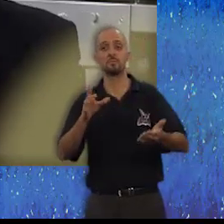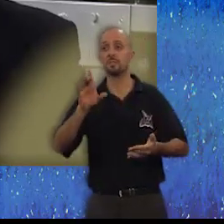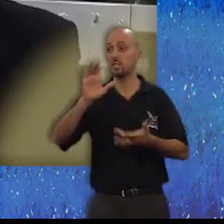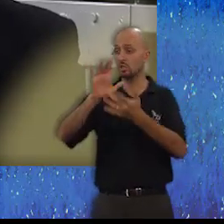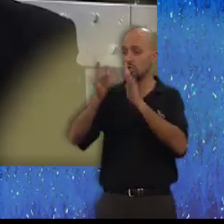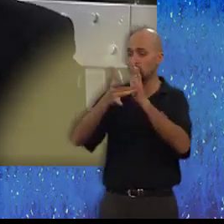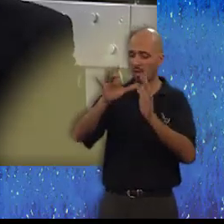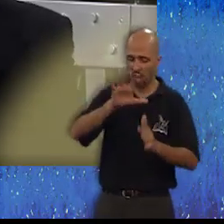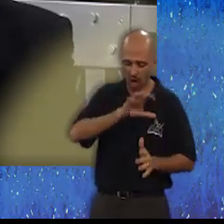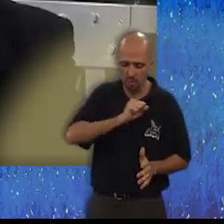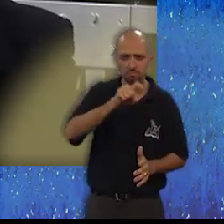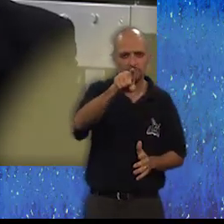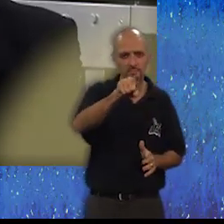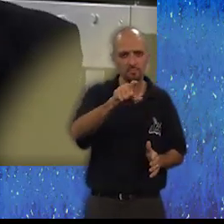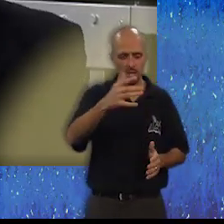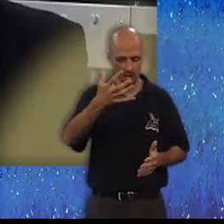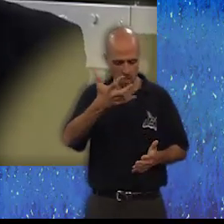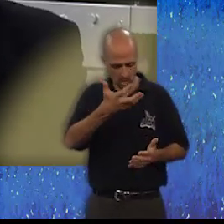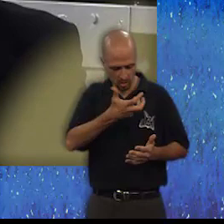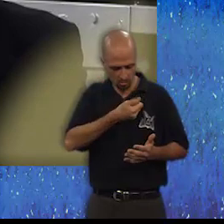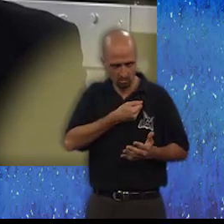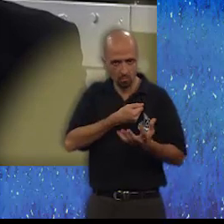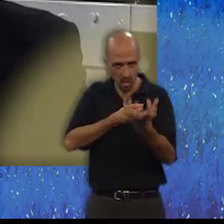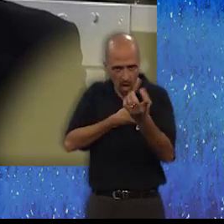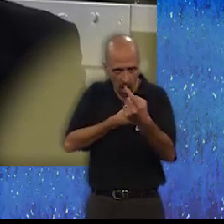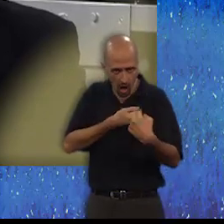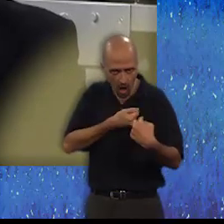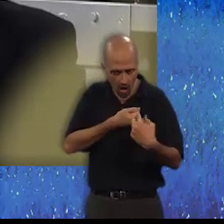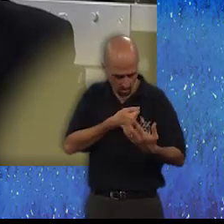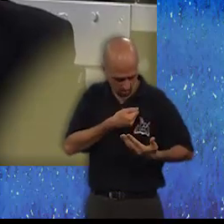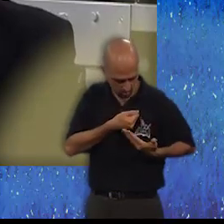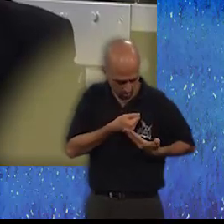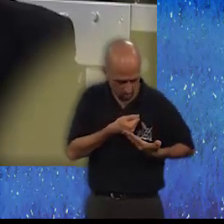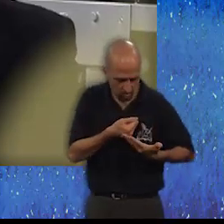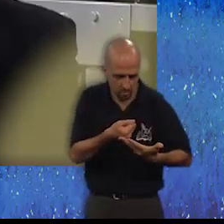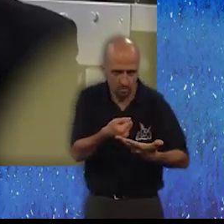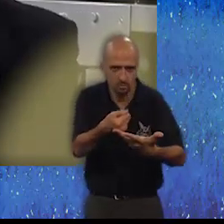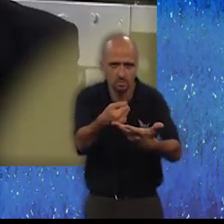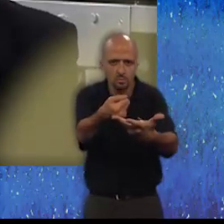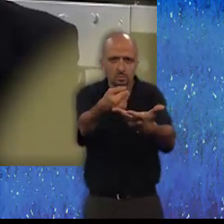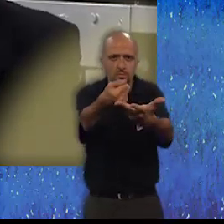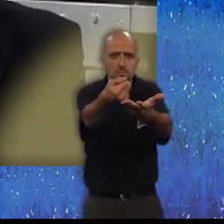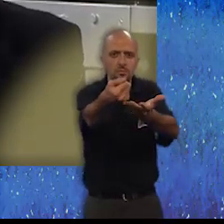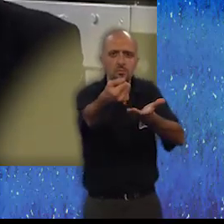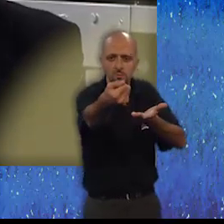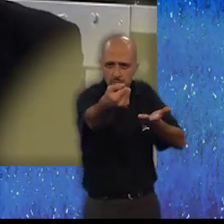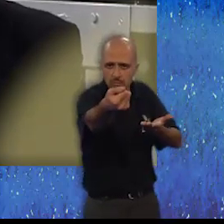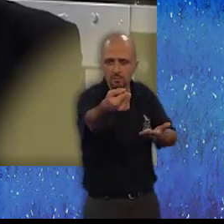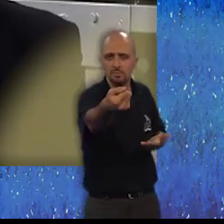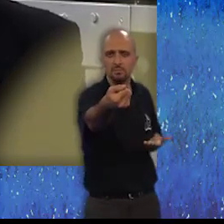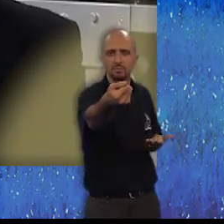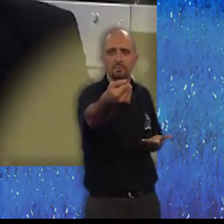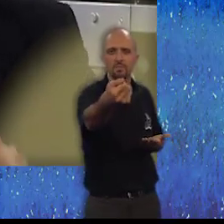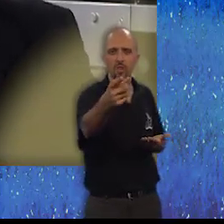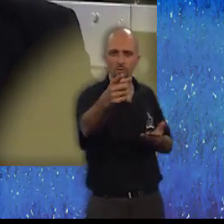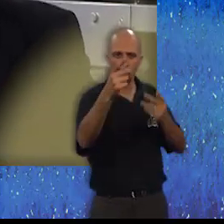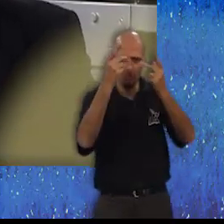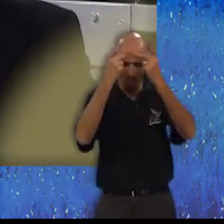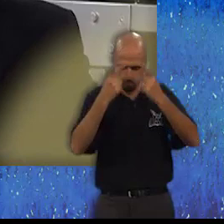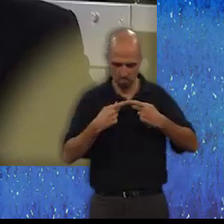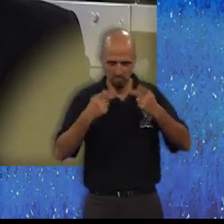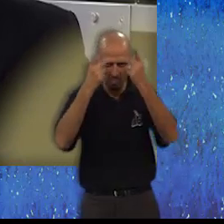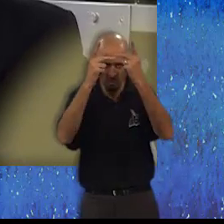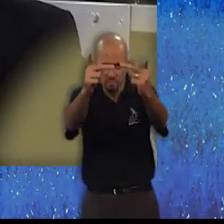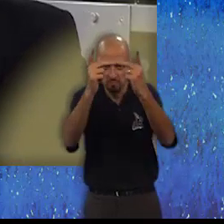ama você e que a salvação está disponível a você. Lembre-se, você não pode ser salvo sozinho. Como Jesus